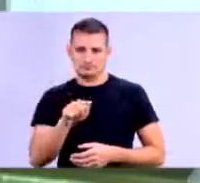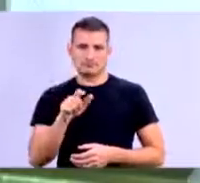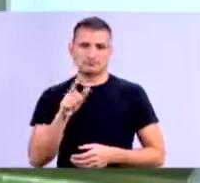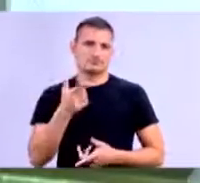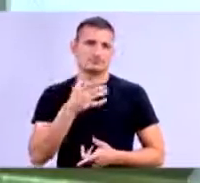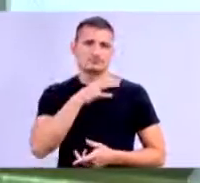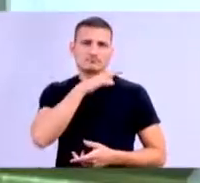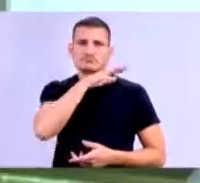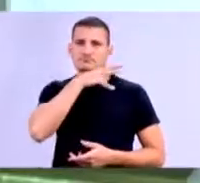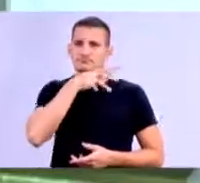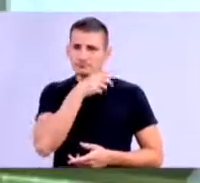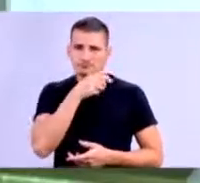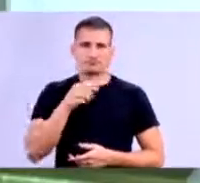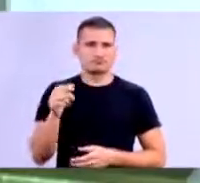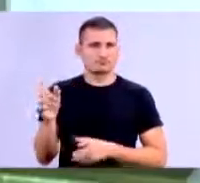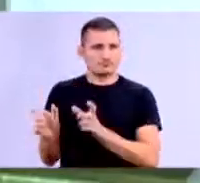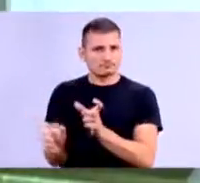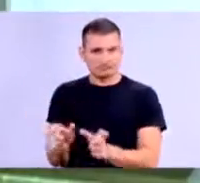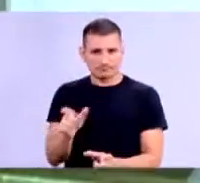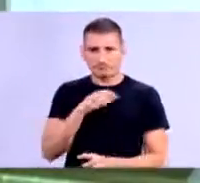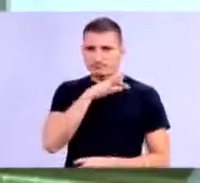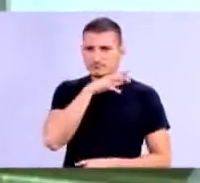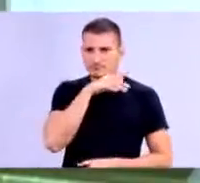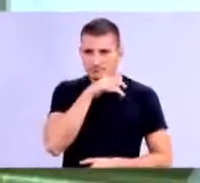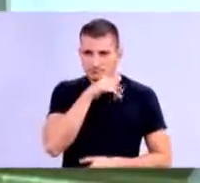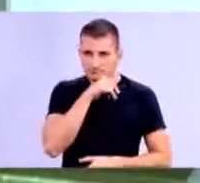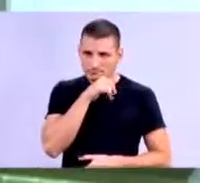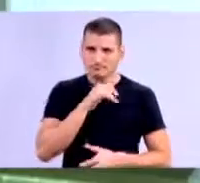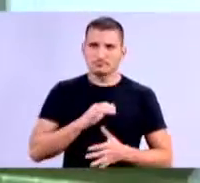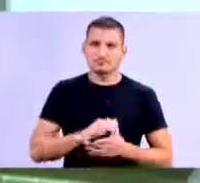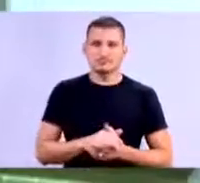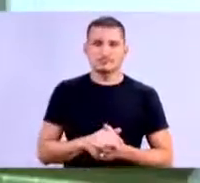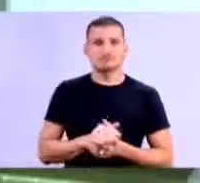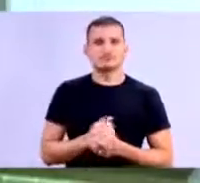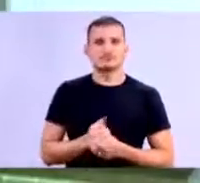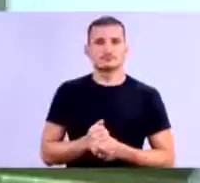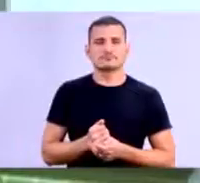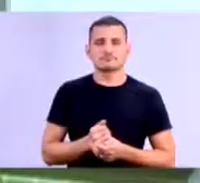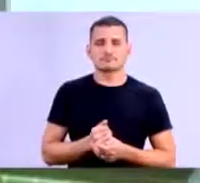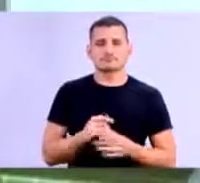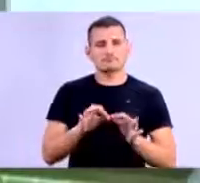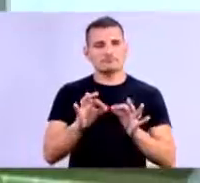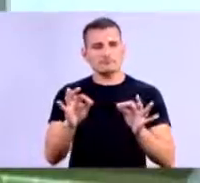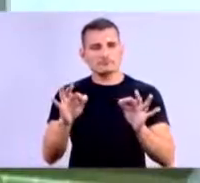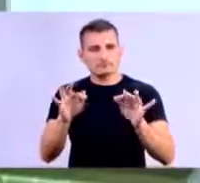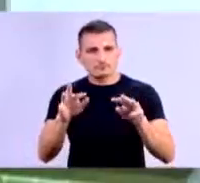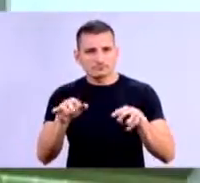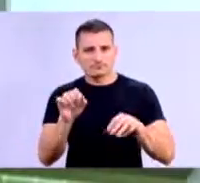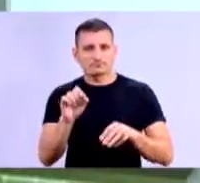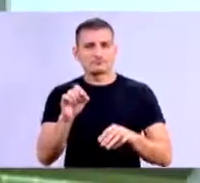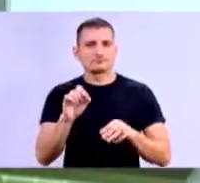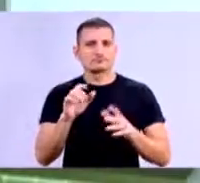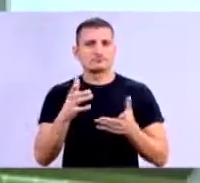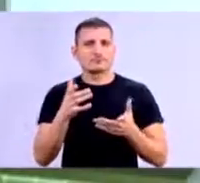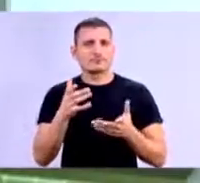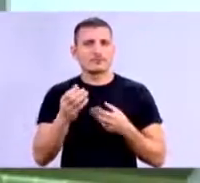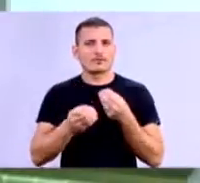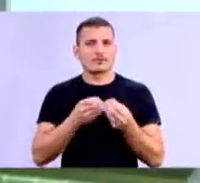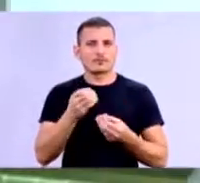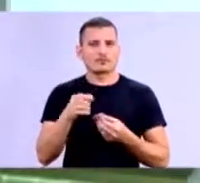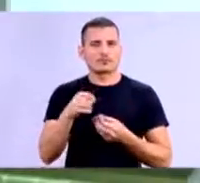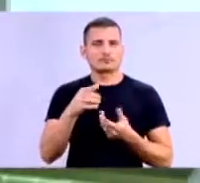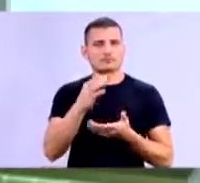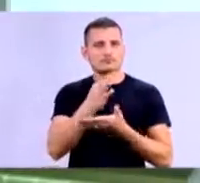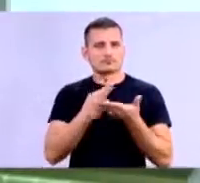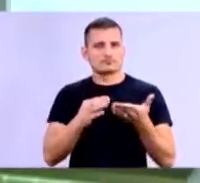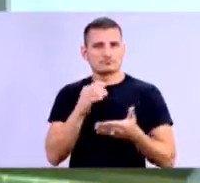animais e no finalzinho fazem com que a gente reflita sobre o ponto central, a ideia central deste texto